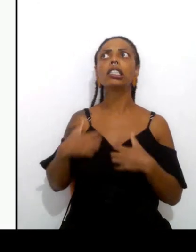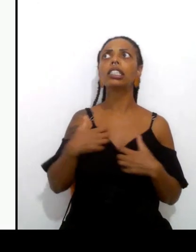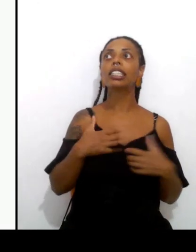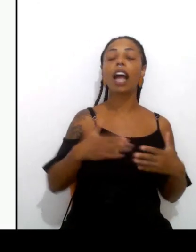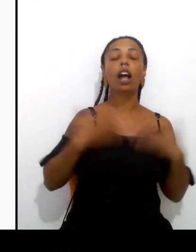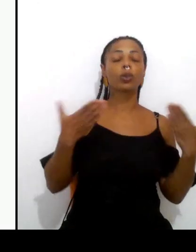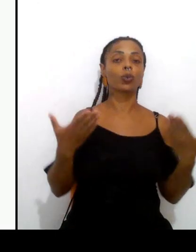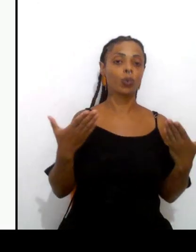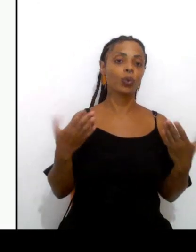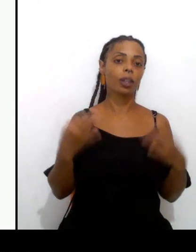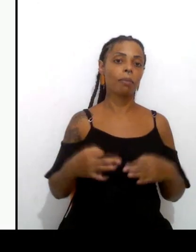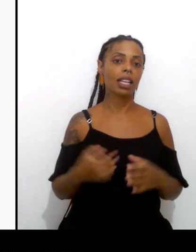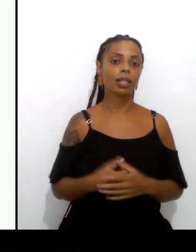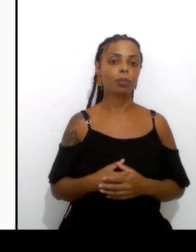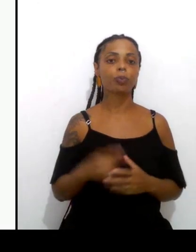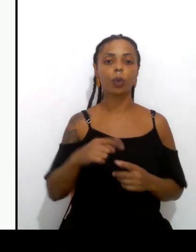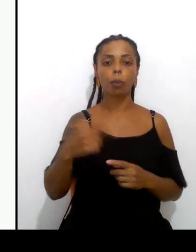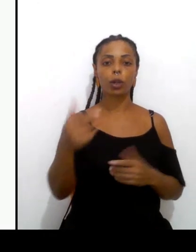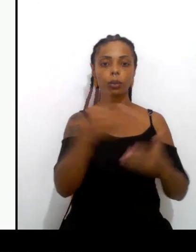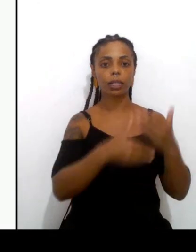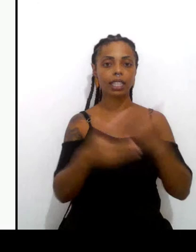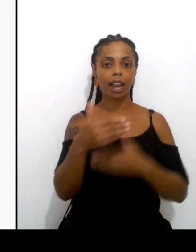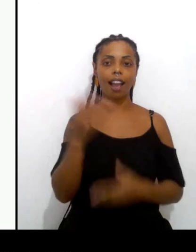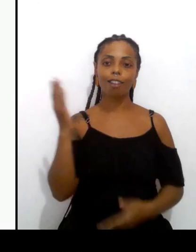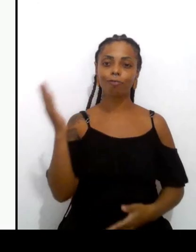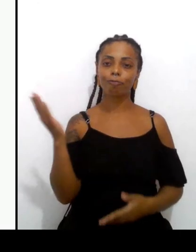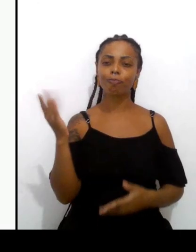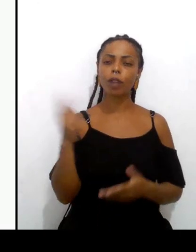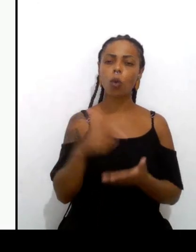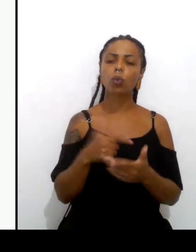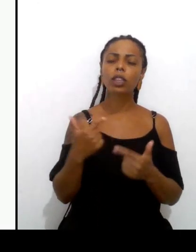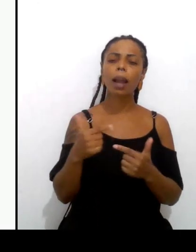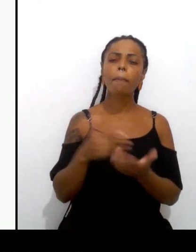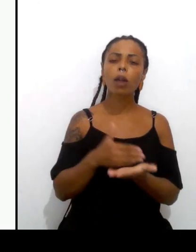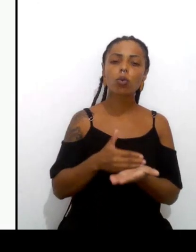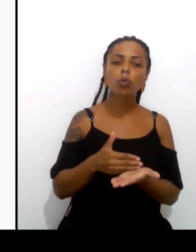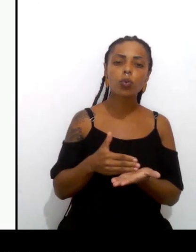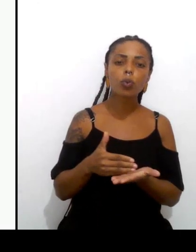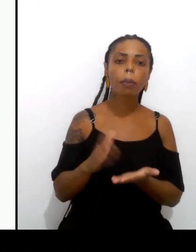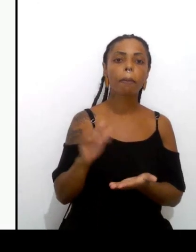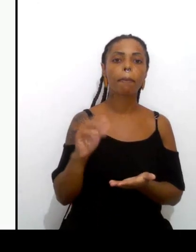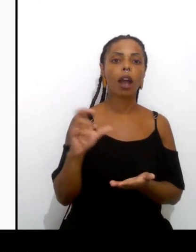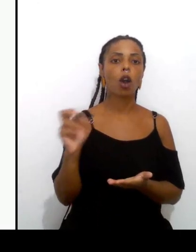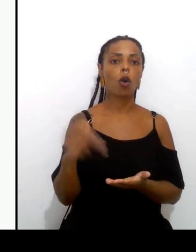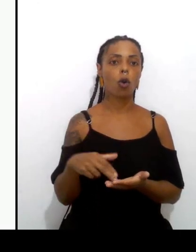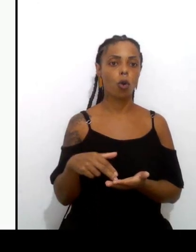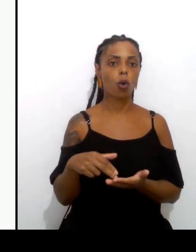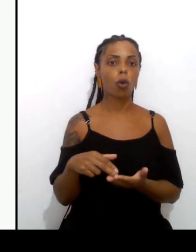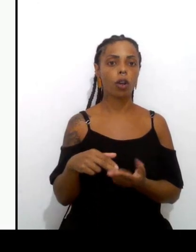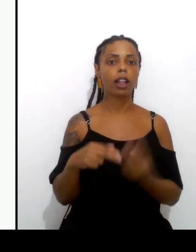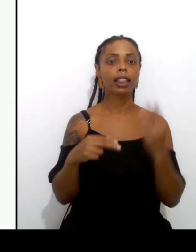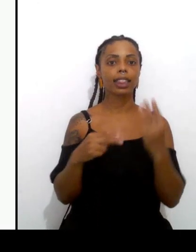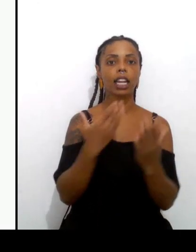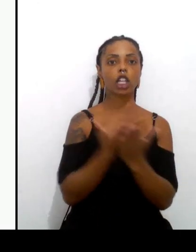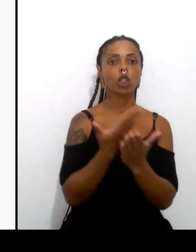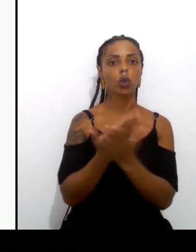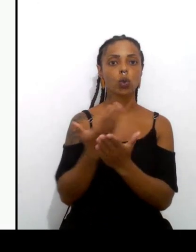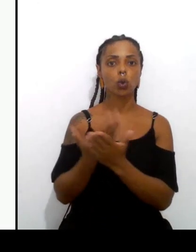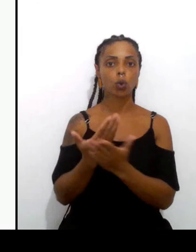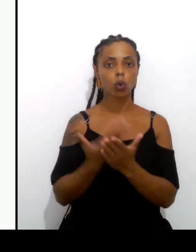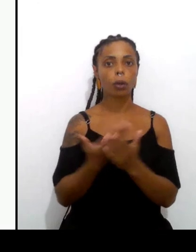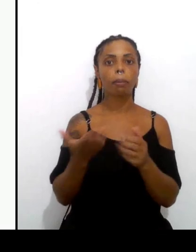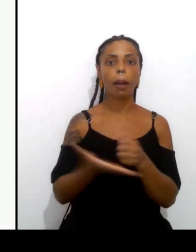slide um dos trabalhos iniciais de bacon os três estudos para a base do